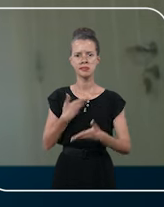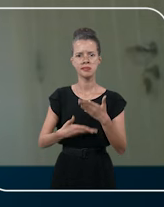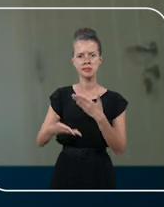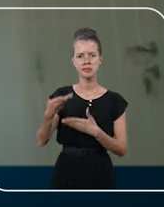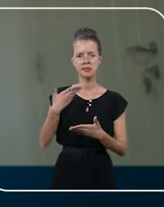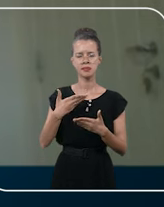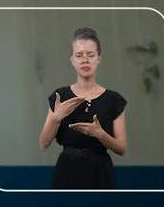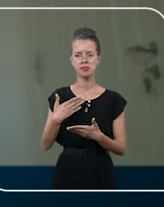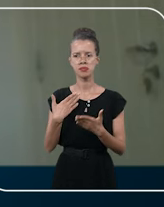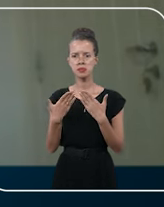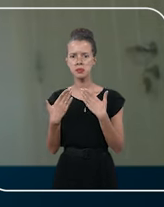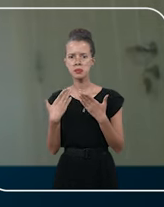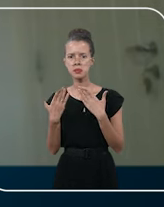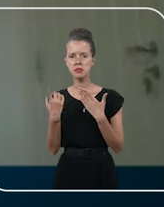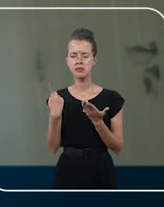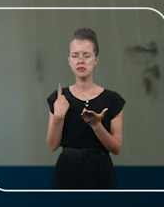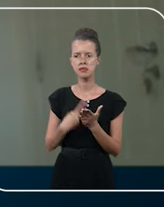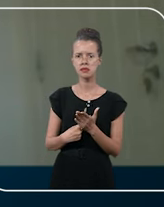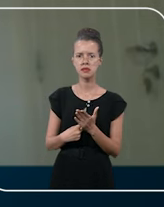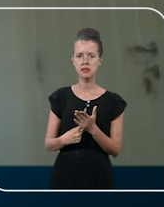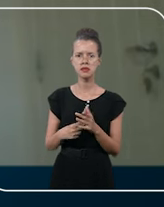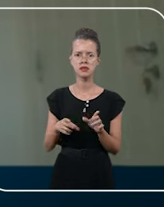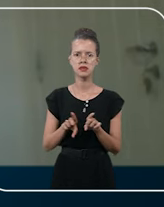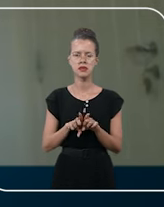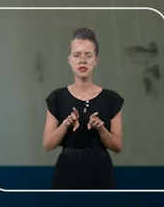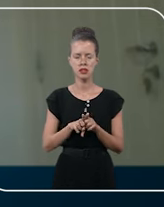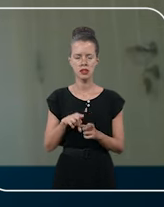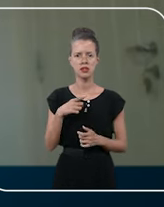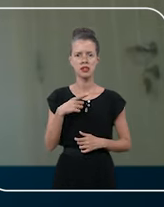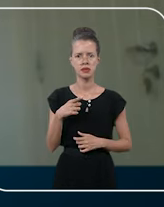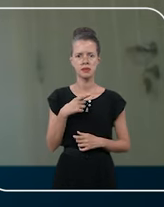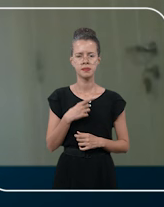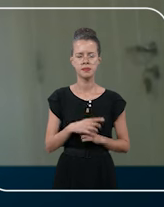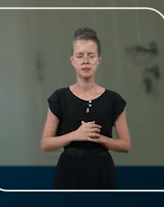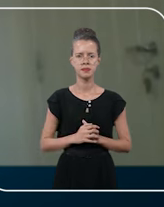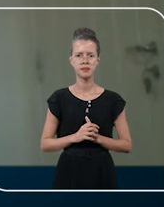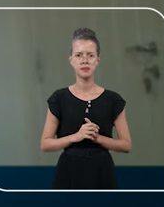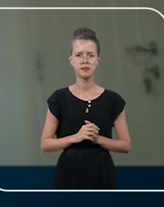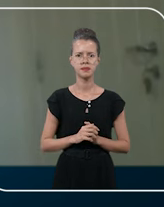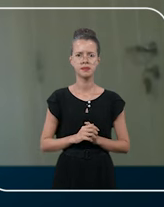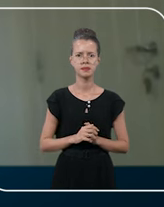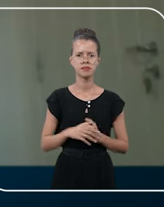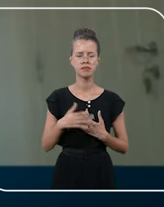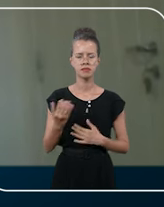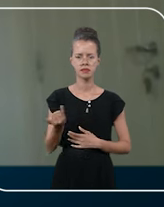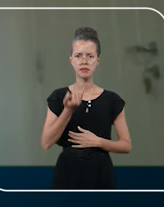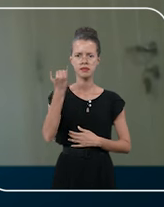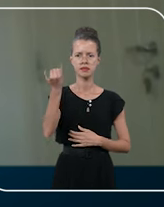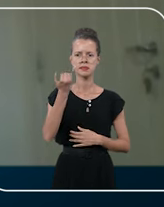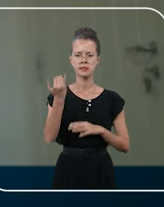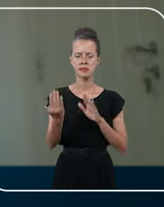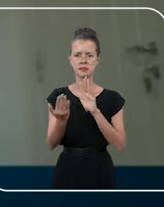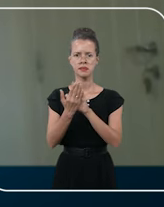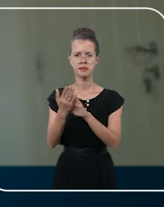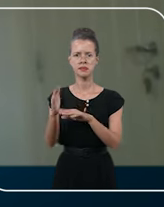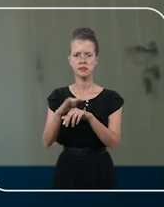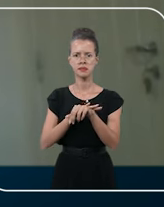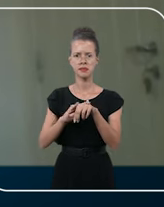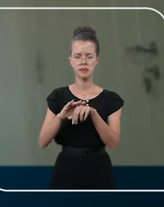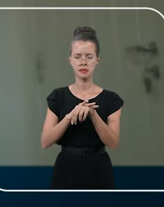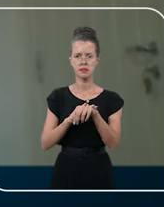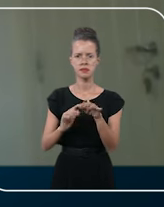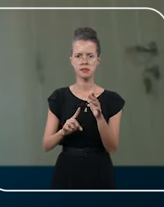situações, existem os mutirões de conciliação, então é importante buscar uma solução extrajudicial. Porém,